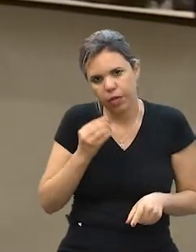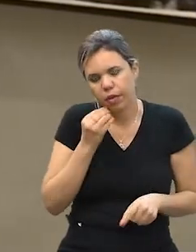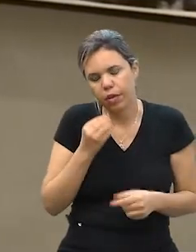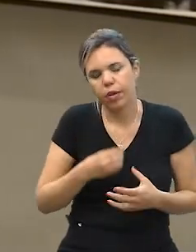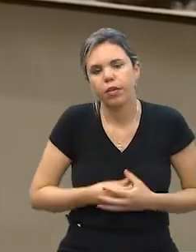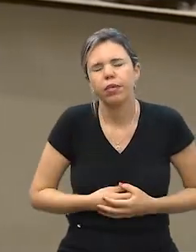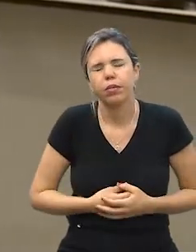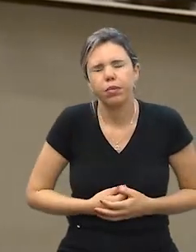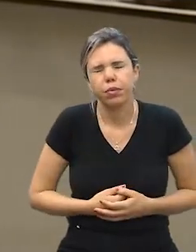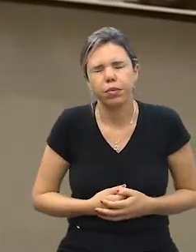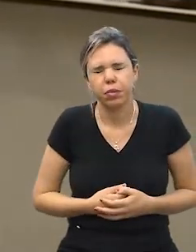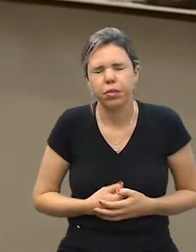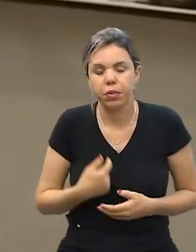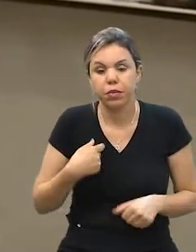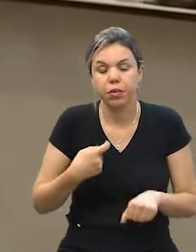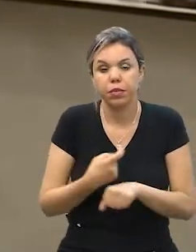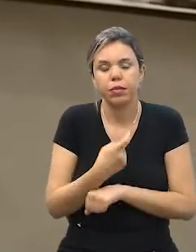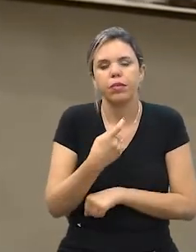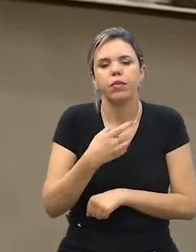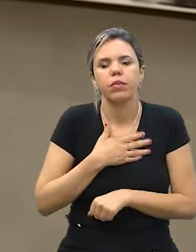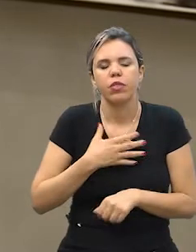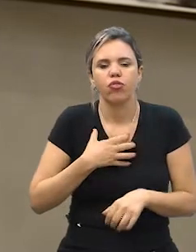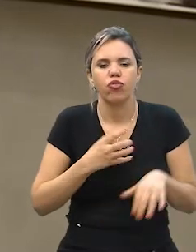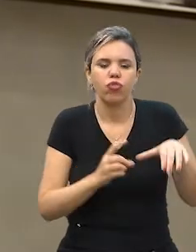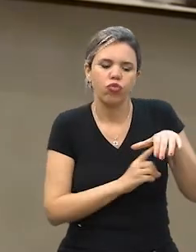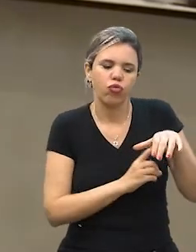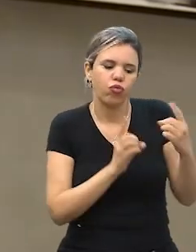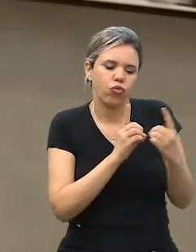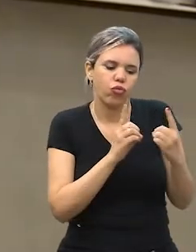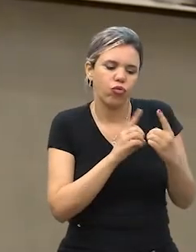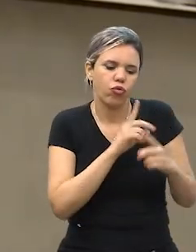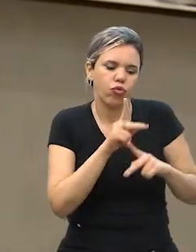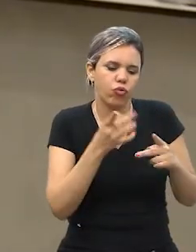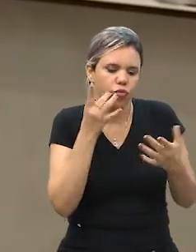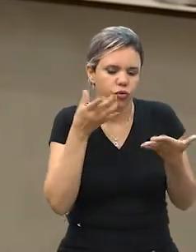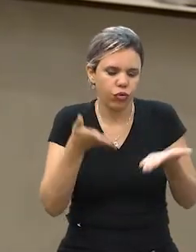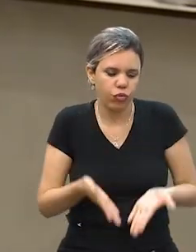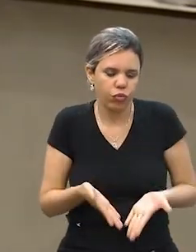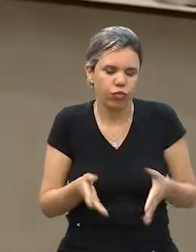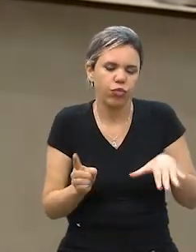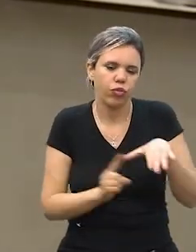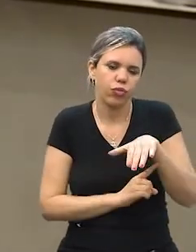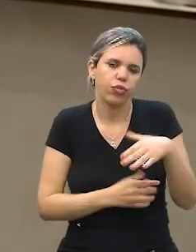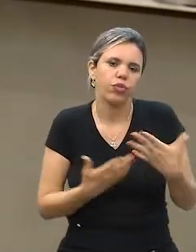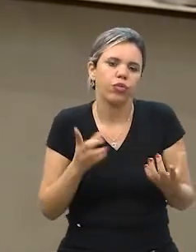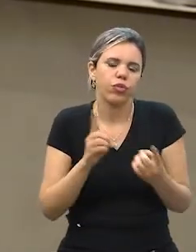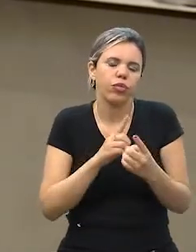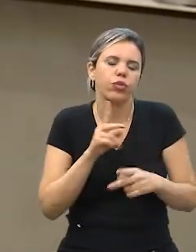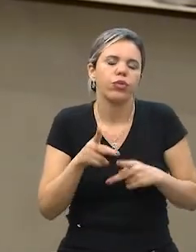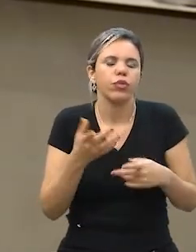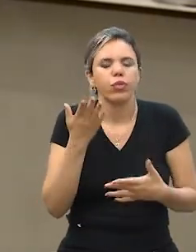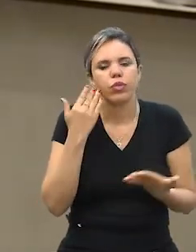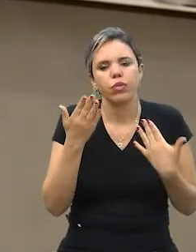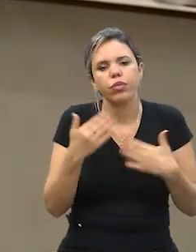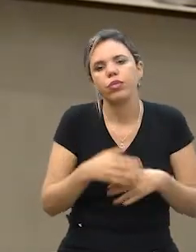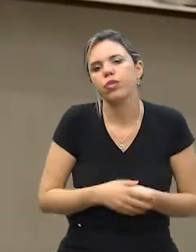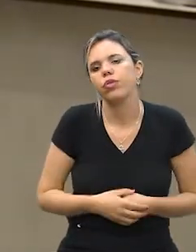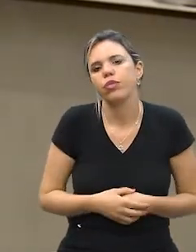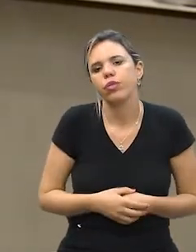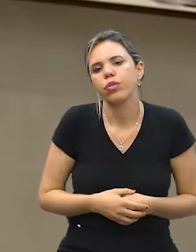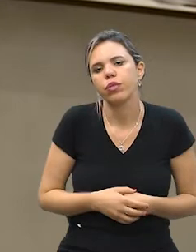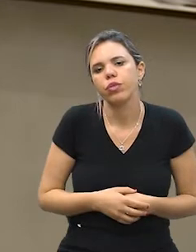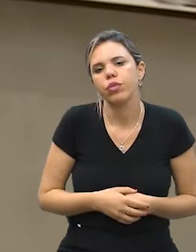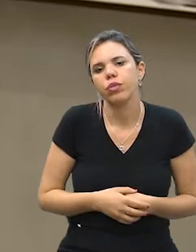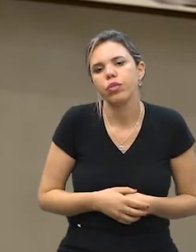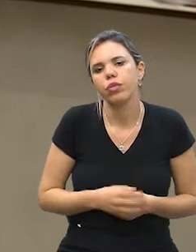espaço. Eu descobri meu tino clínico. Eu gosto de estar aqui no consultório, atendendo gente, atendendo